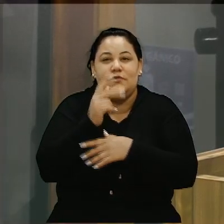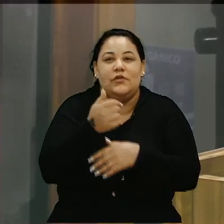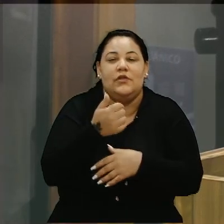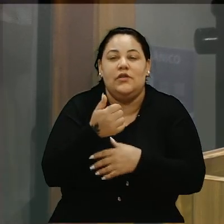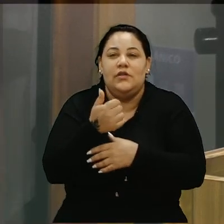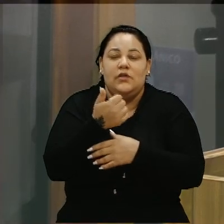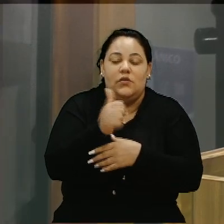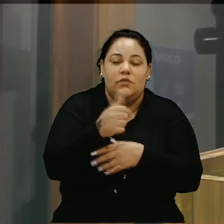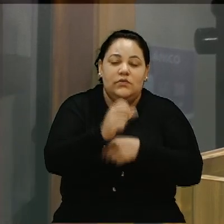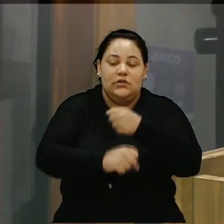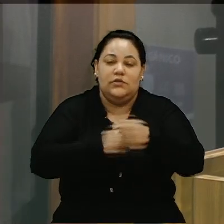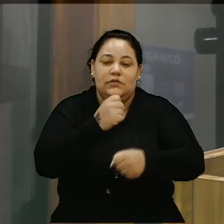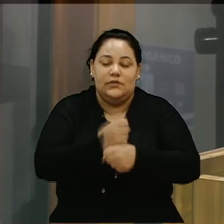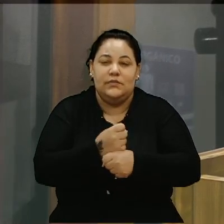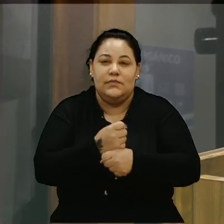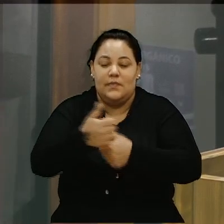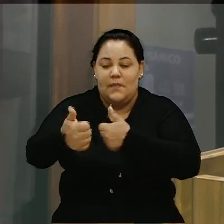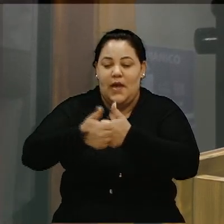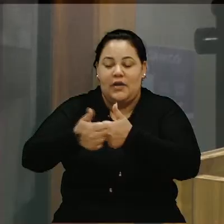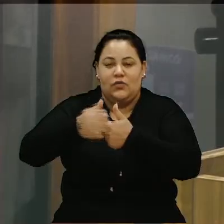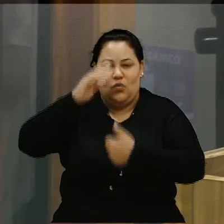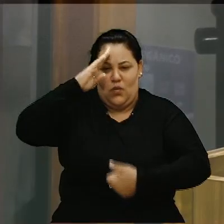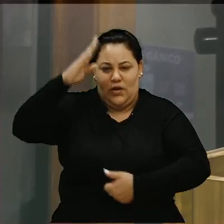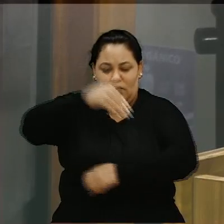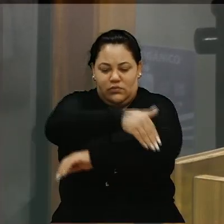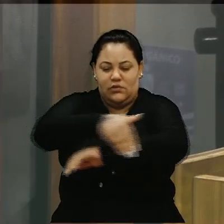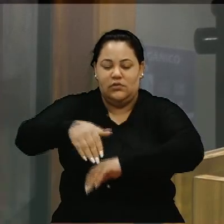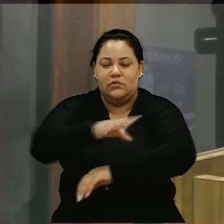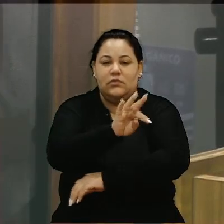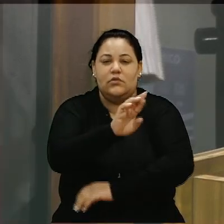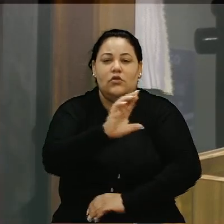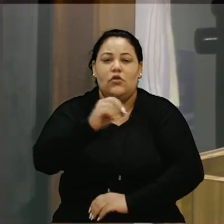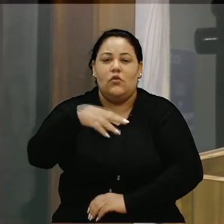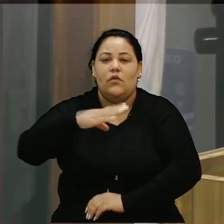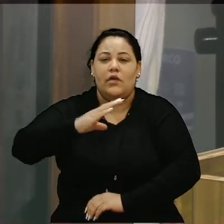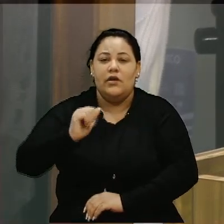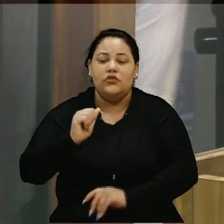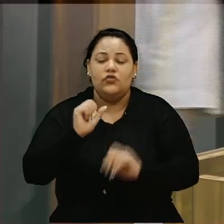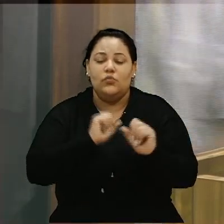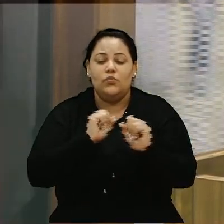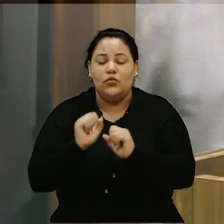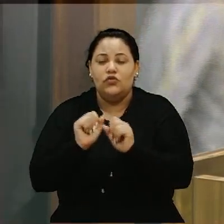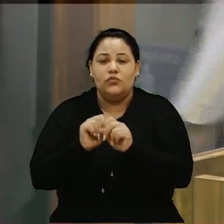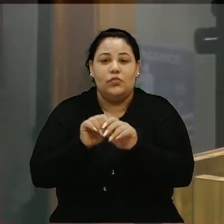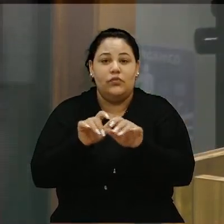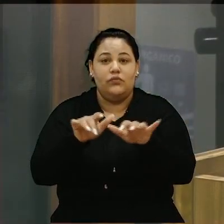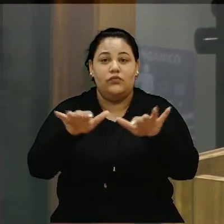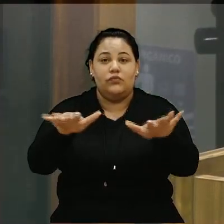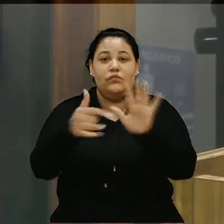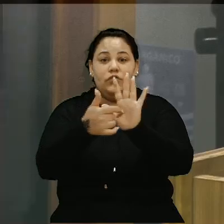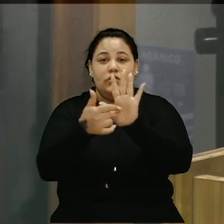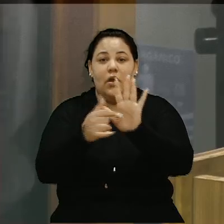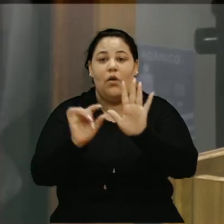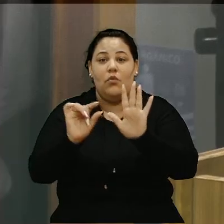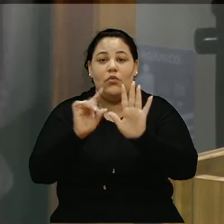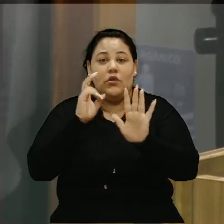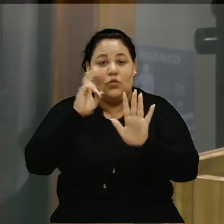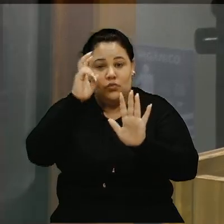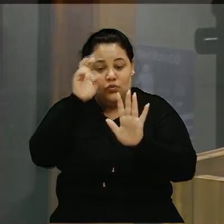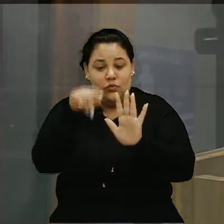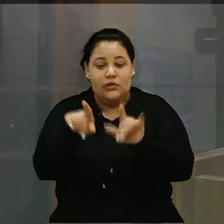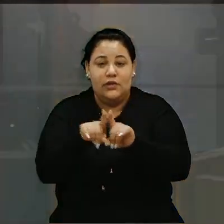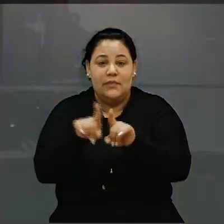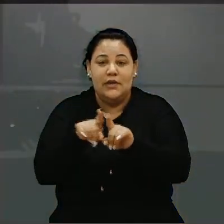próximo ao quartel, em que a gente pôde expandir, trazer um pouco da cultura para que mais gente se